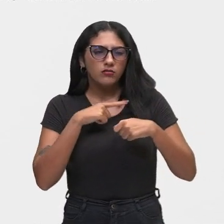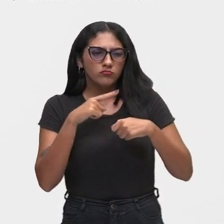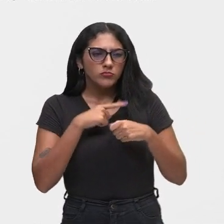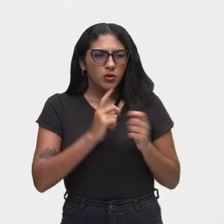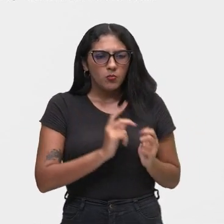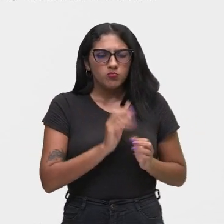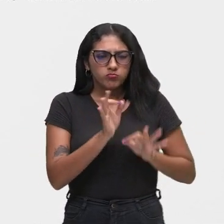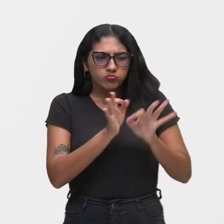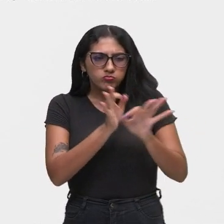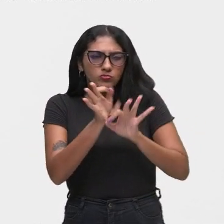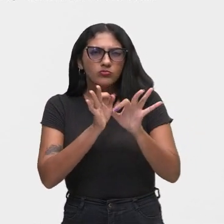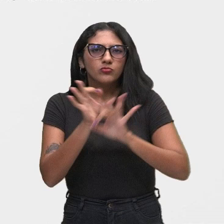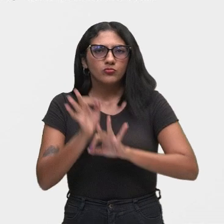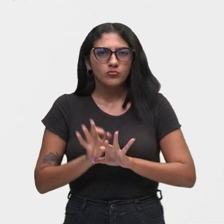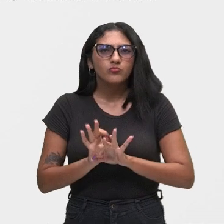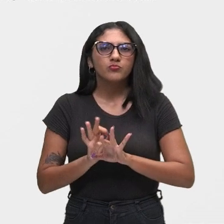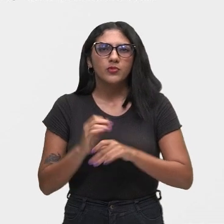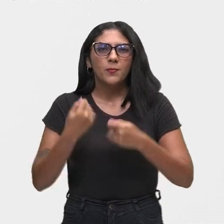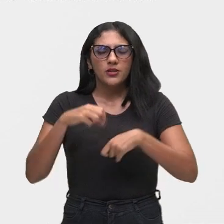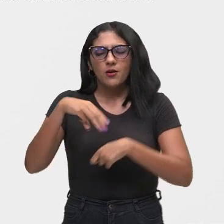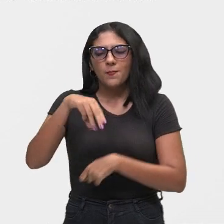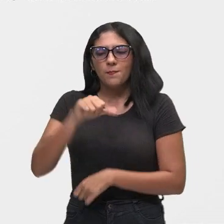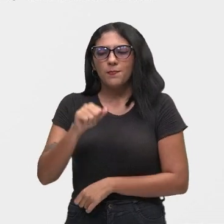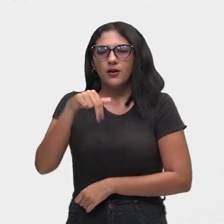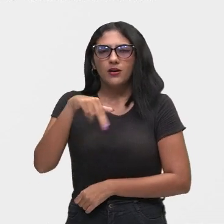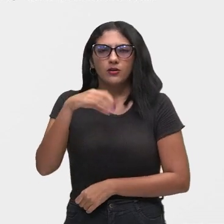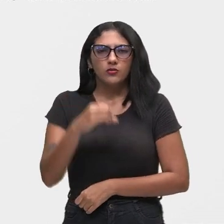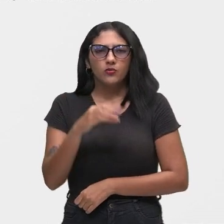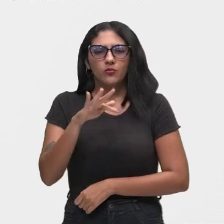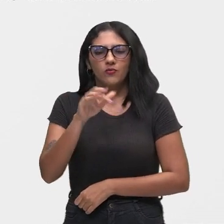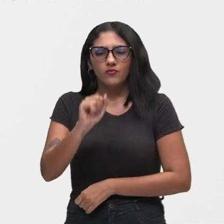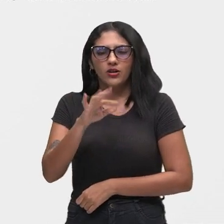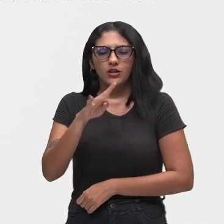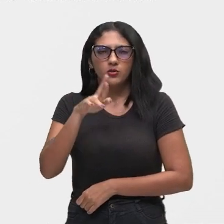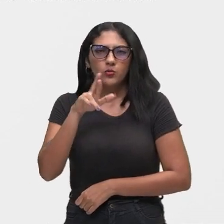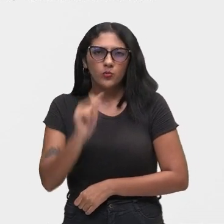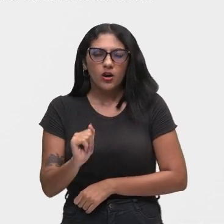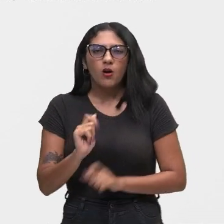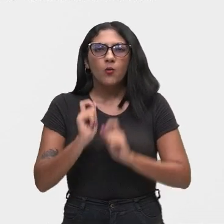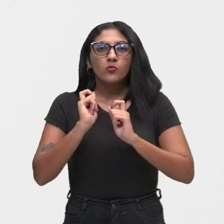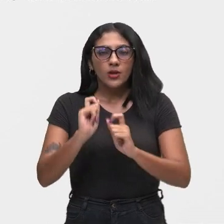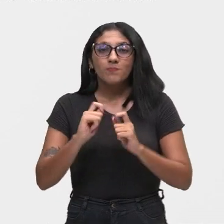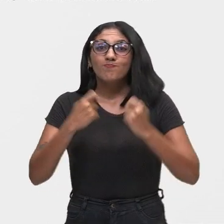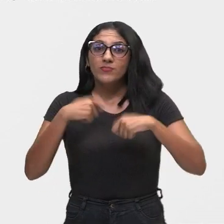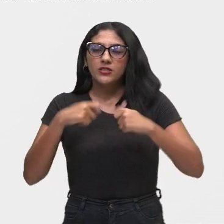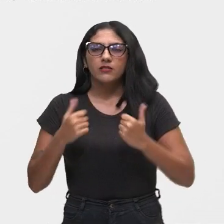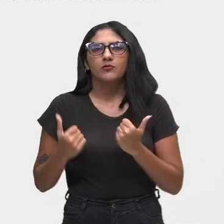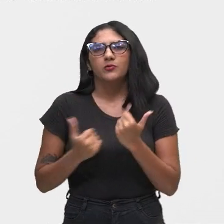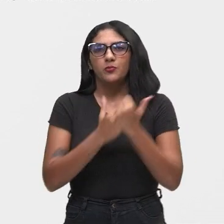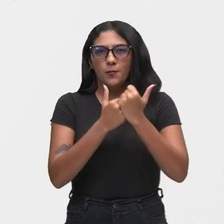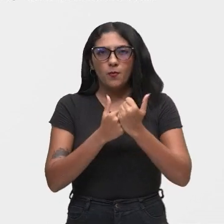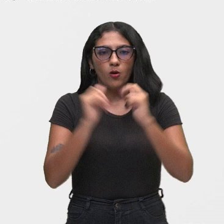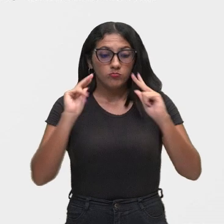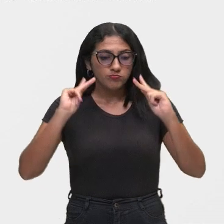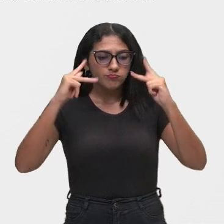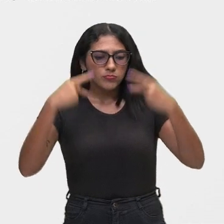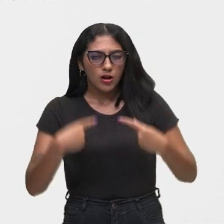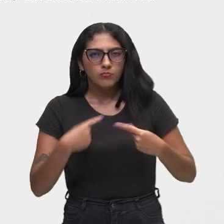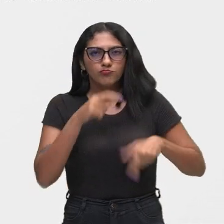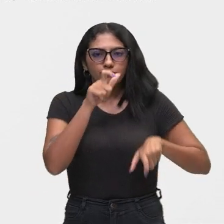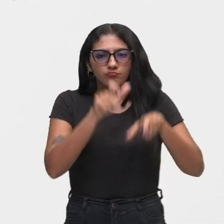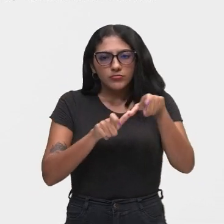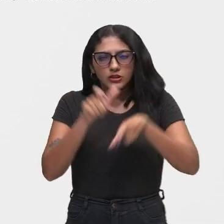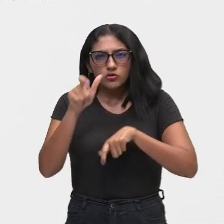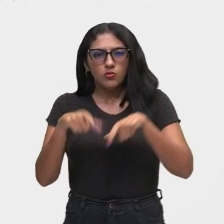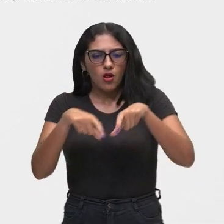atividade de manufatura, toda ela artesanal naquela época, precisava da presença,